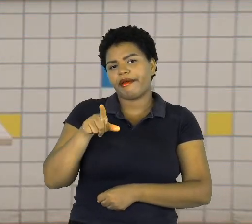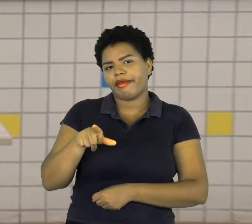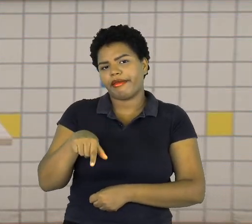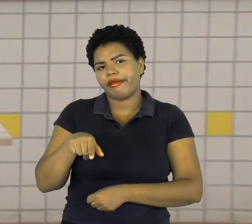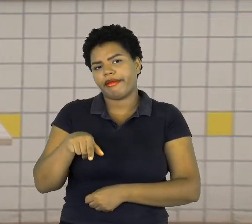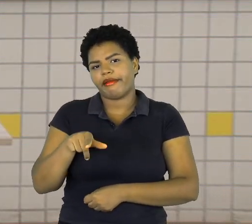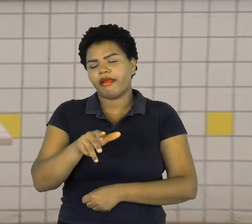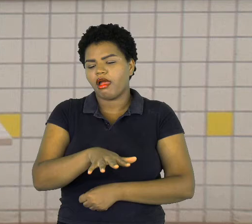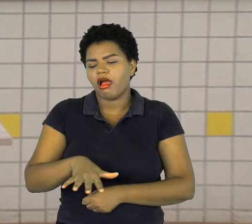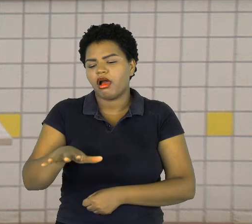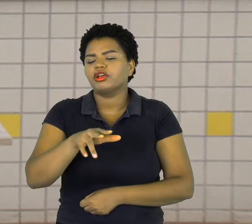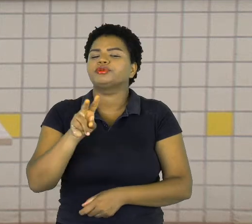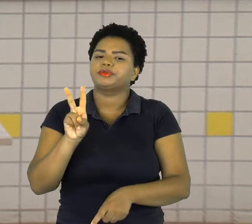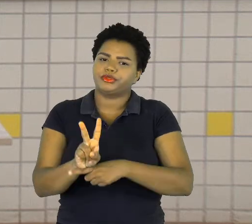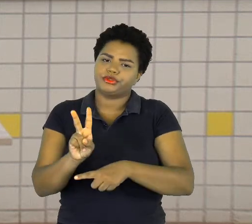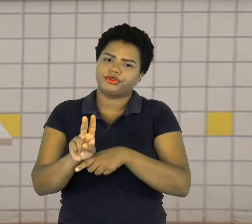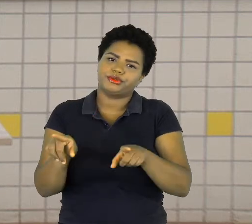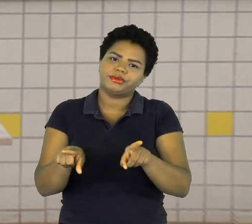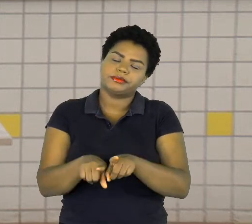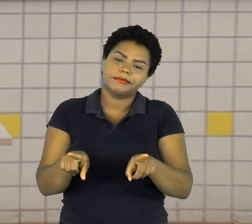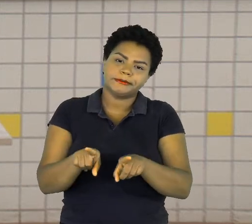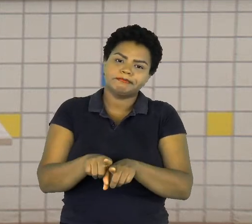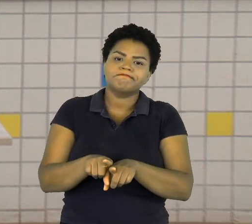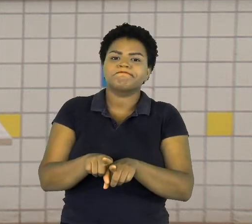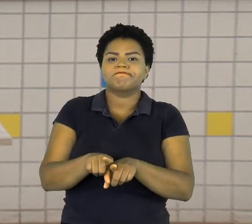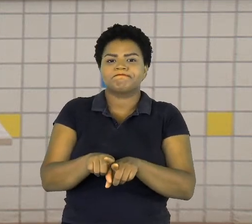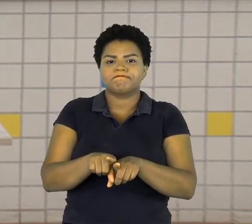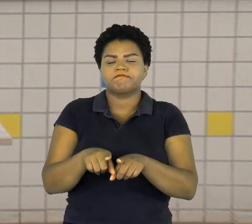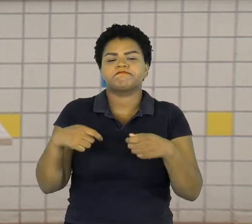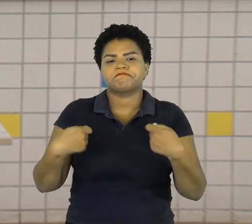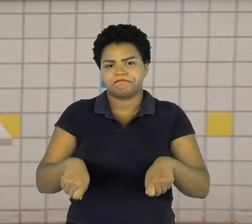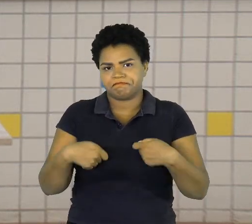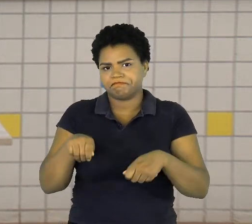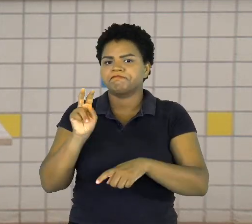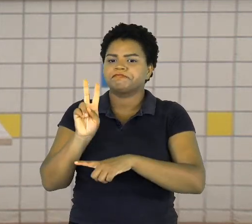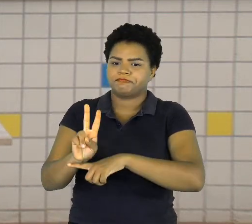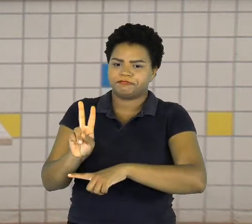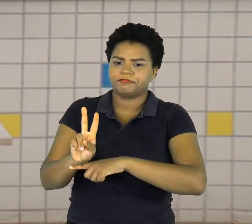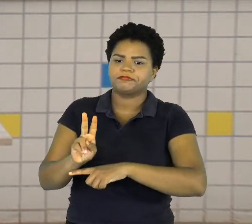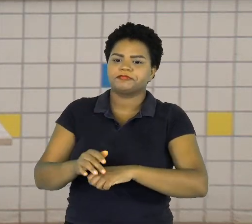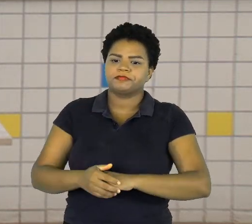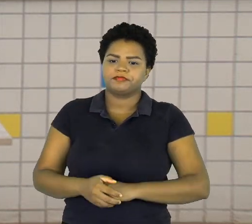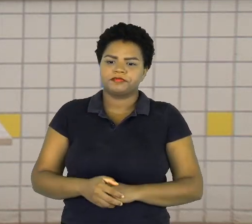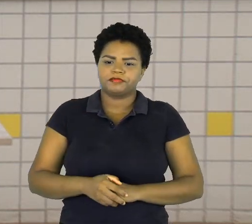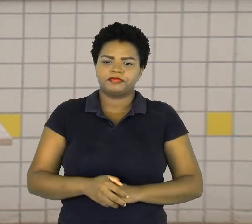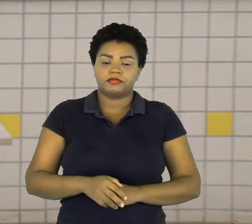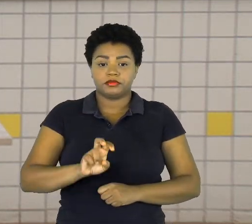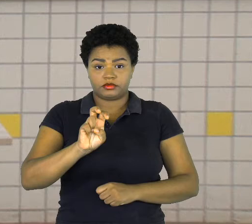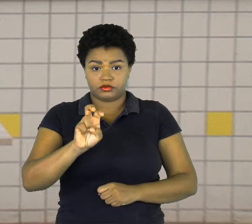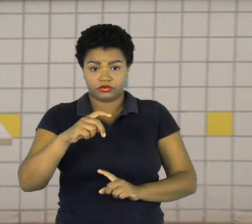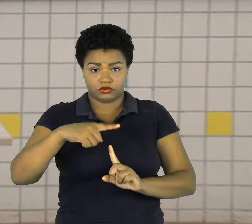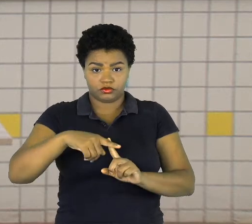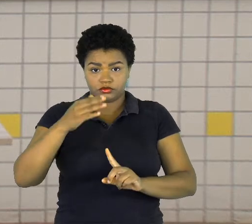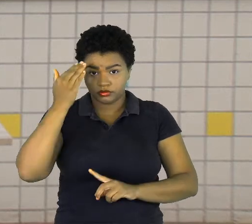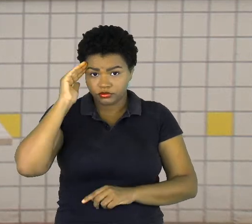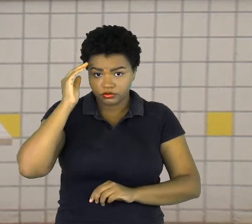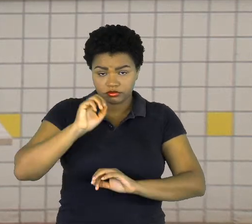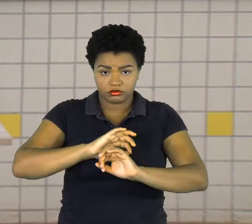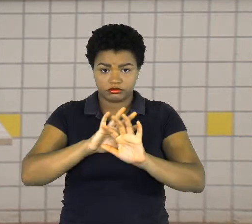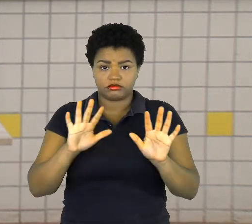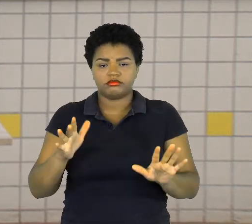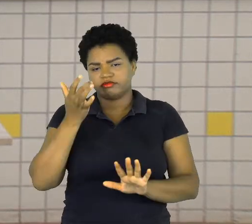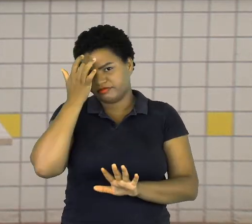de proteção também, áreas que devem ser protegidas, tá? Os 5 tipos, entendido? É muito